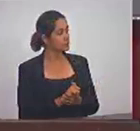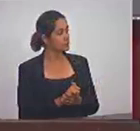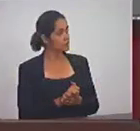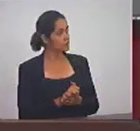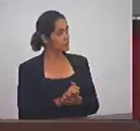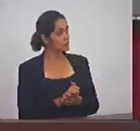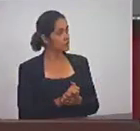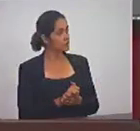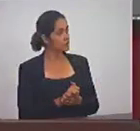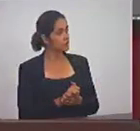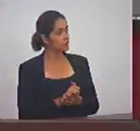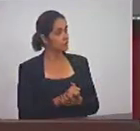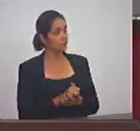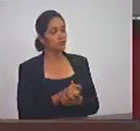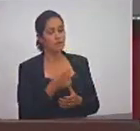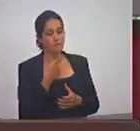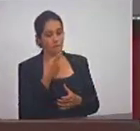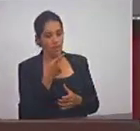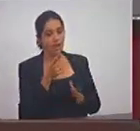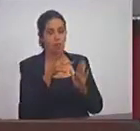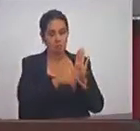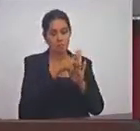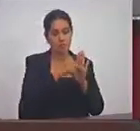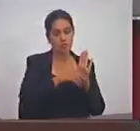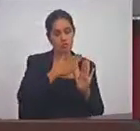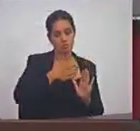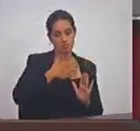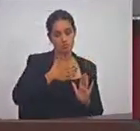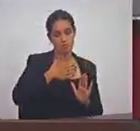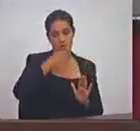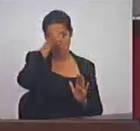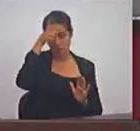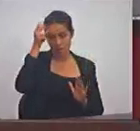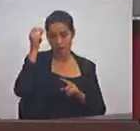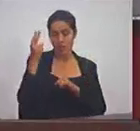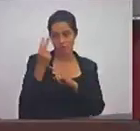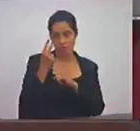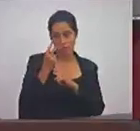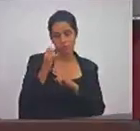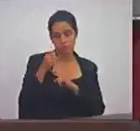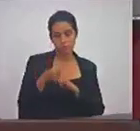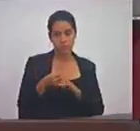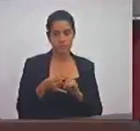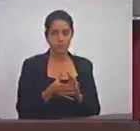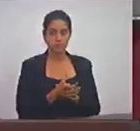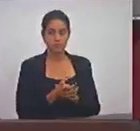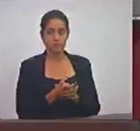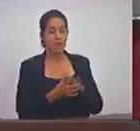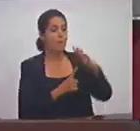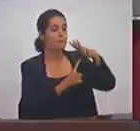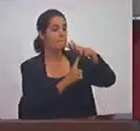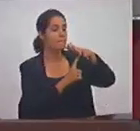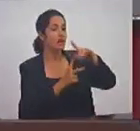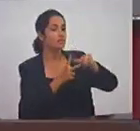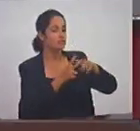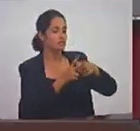os projetos nossos, tem sido atendido pelo prefeito, e um dos projetos ao qual eu venho falar hoje é da reforma da Praça Santa Luzia, é